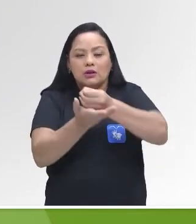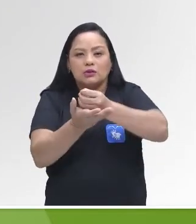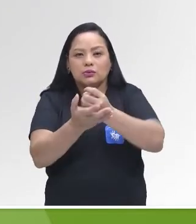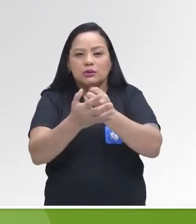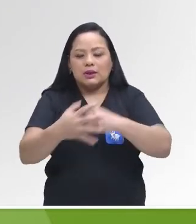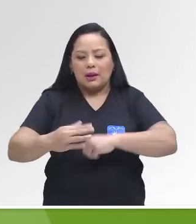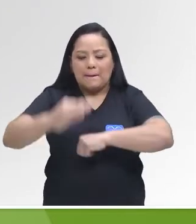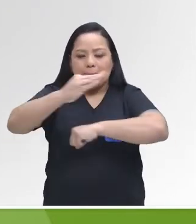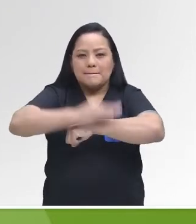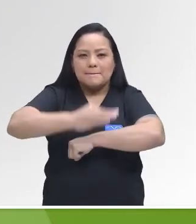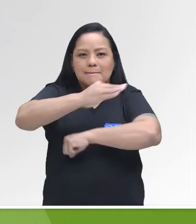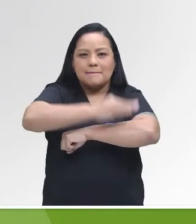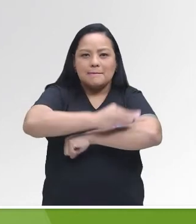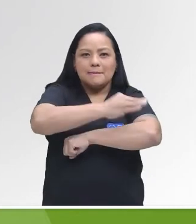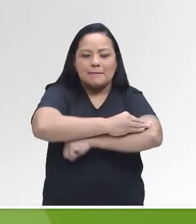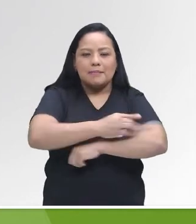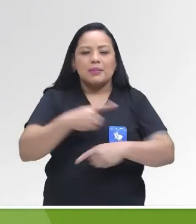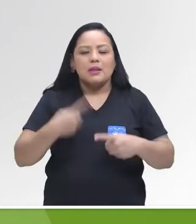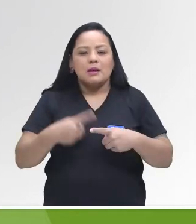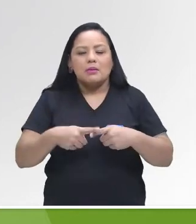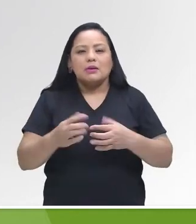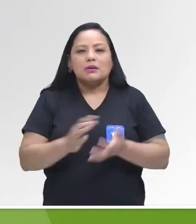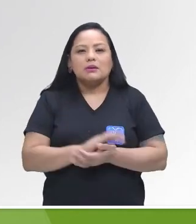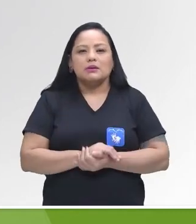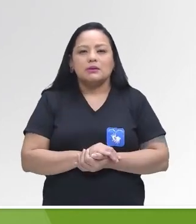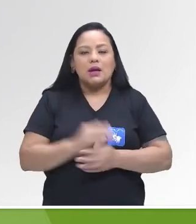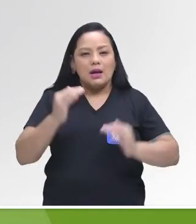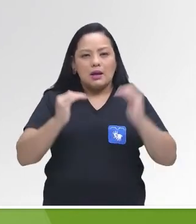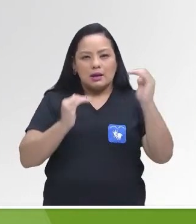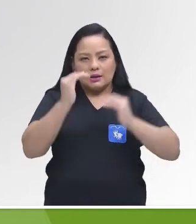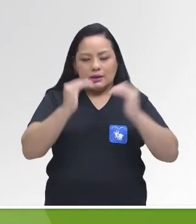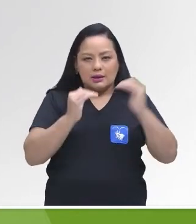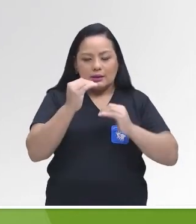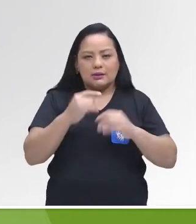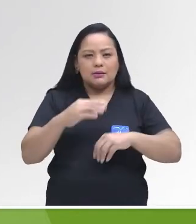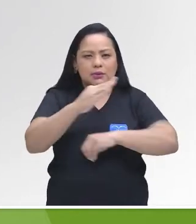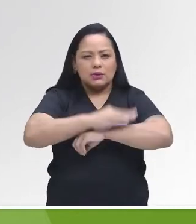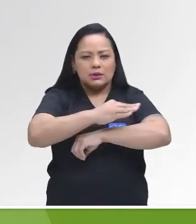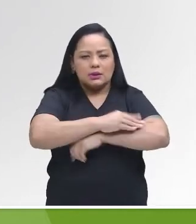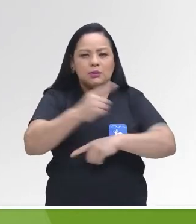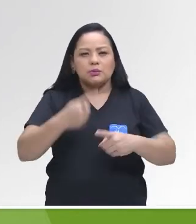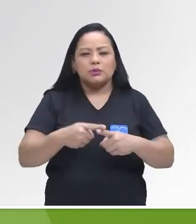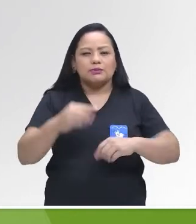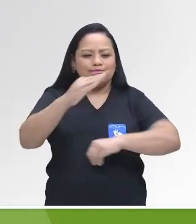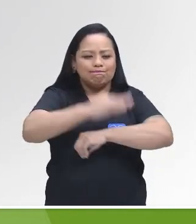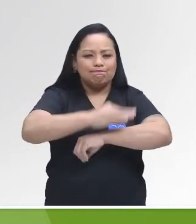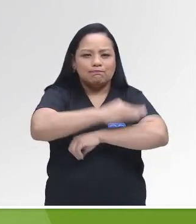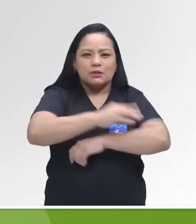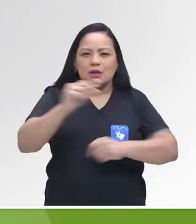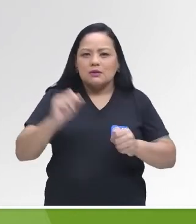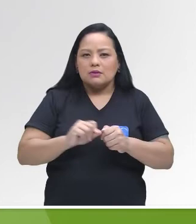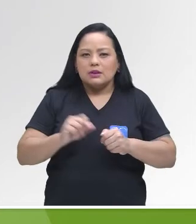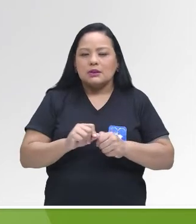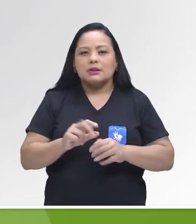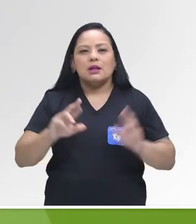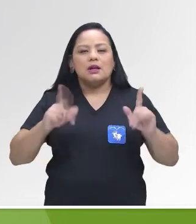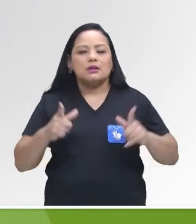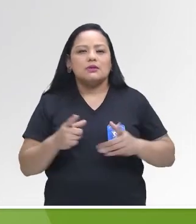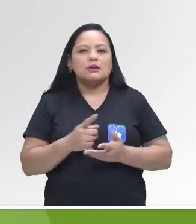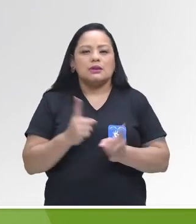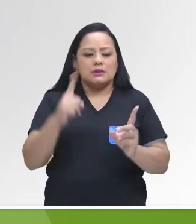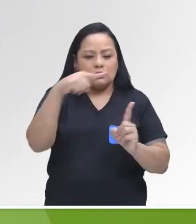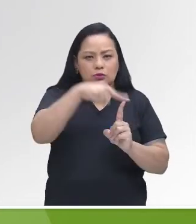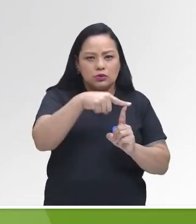saltarem, porque isso vai dar o equilíbrio para que eles possam saltar, tá bom? E aí, a diferença entre eles